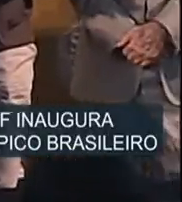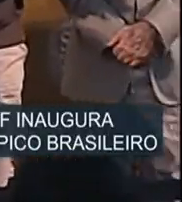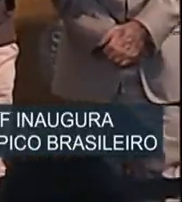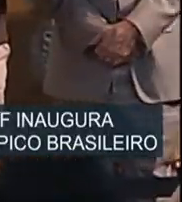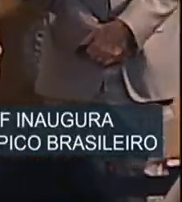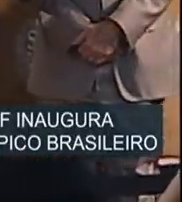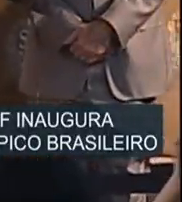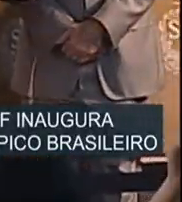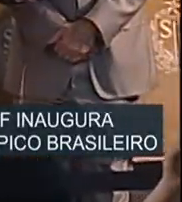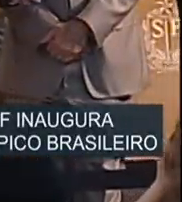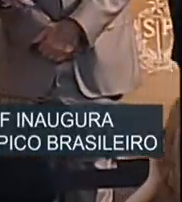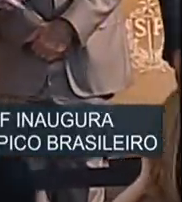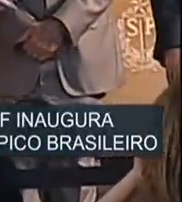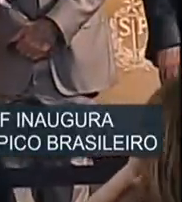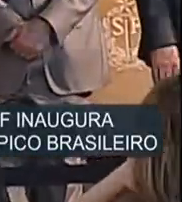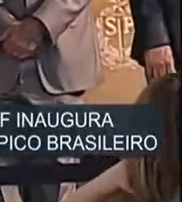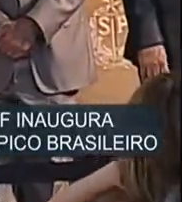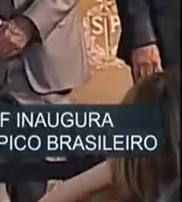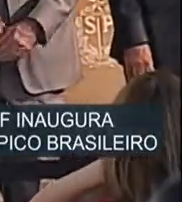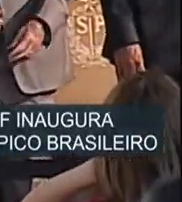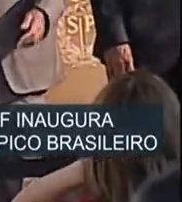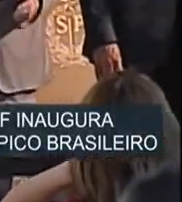E aí